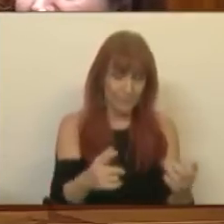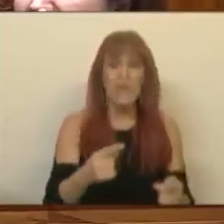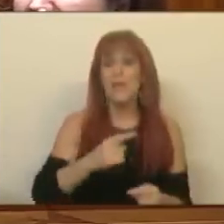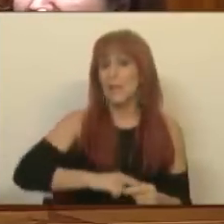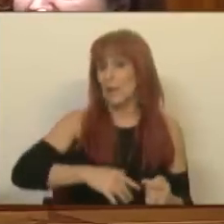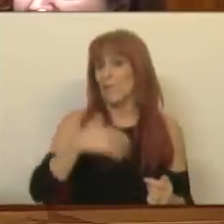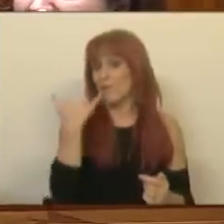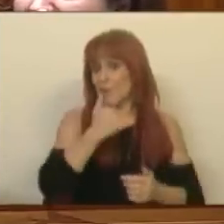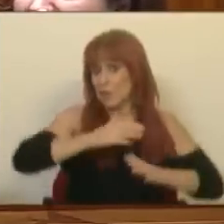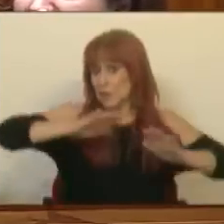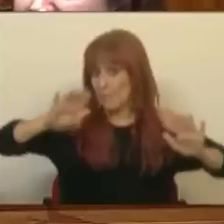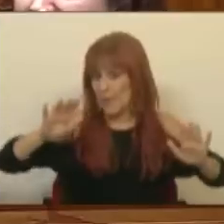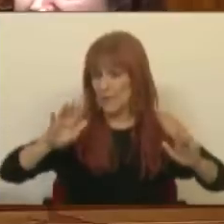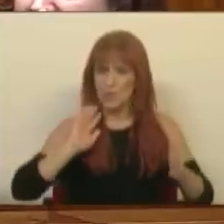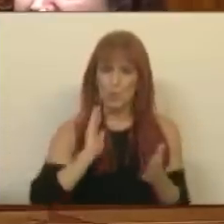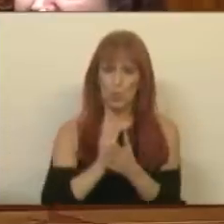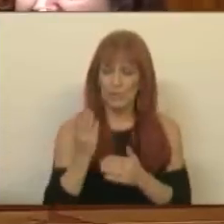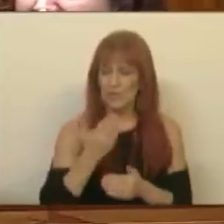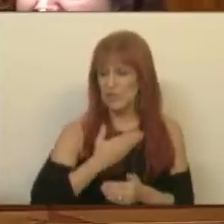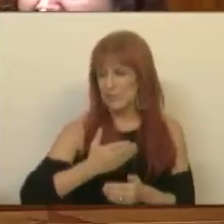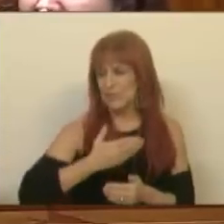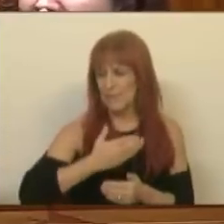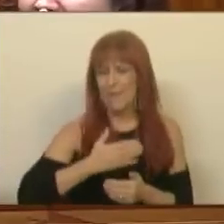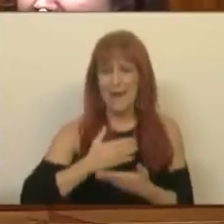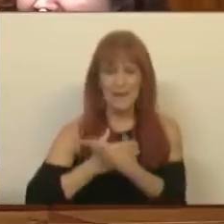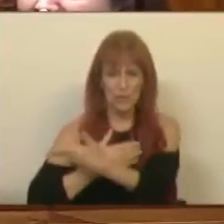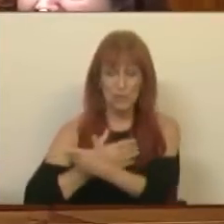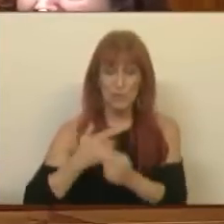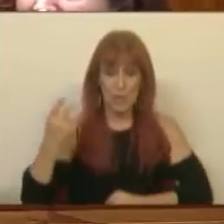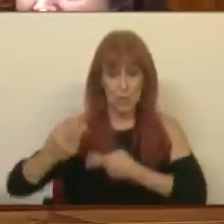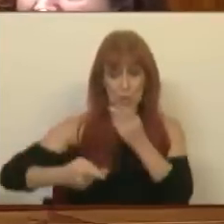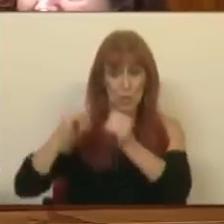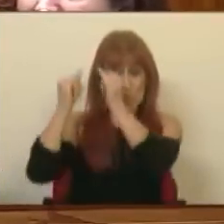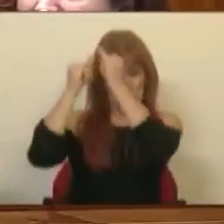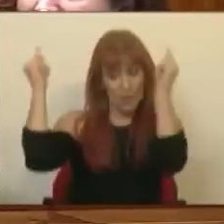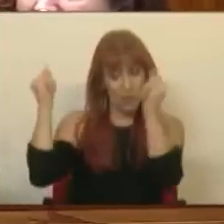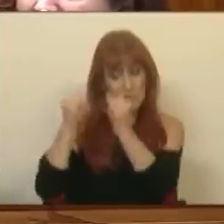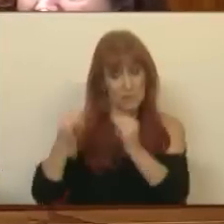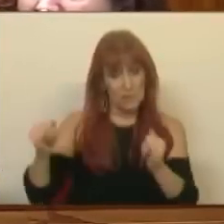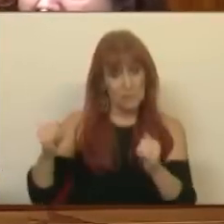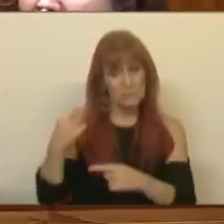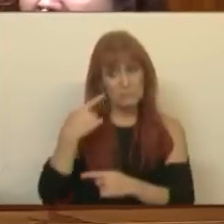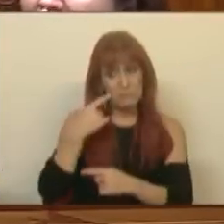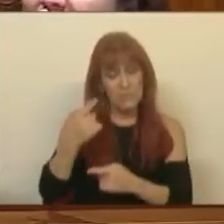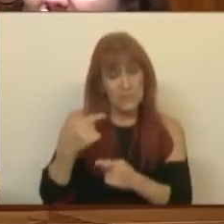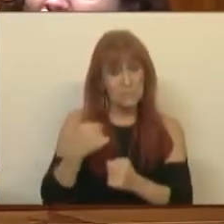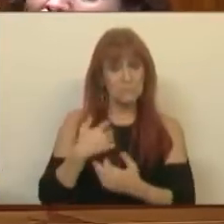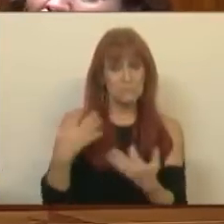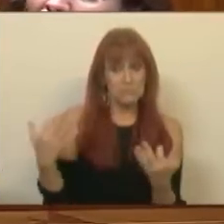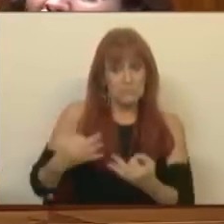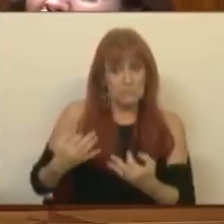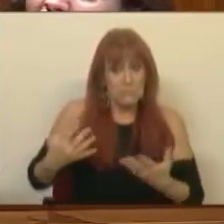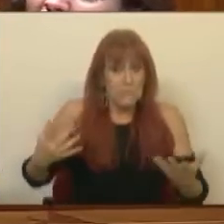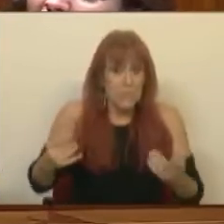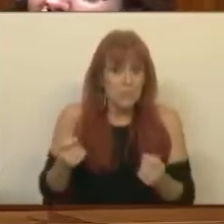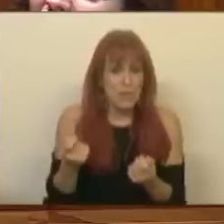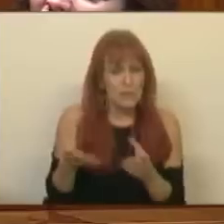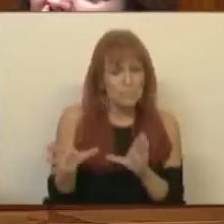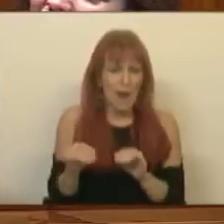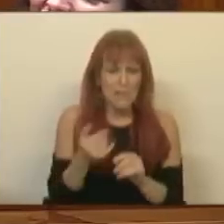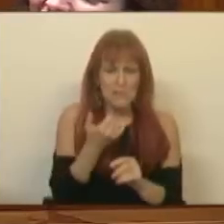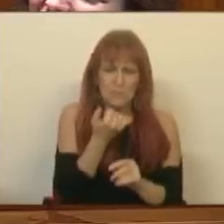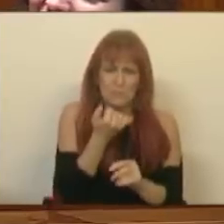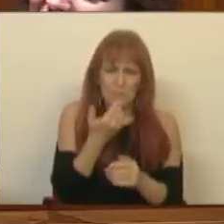felizmente nas últimas semanas os analistas internacionais têm vindo a manifestar um pouco mais